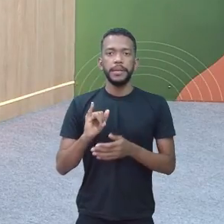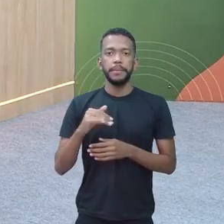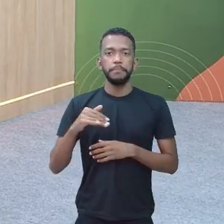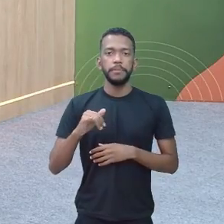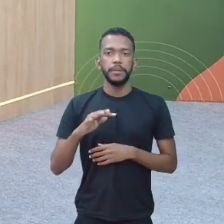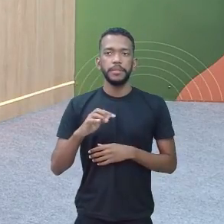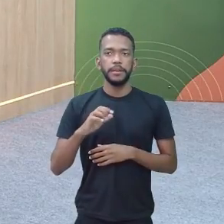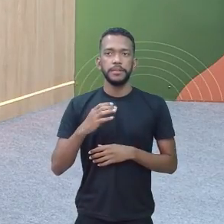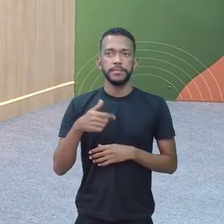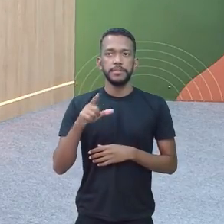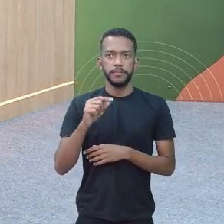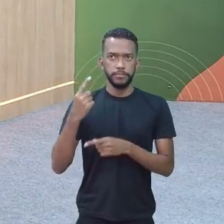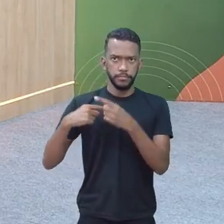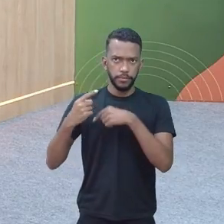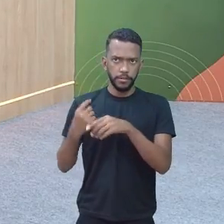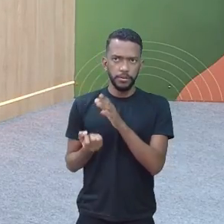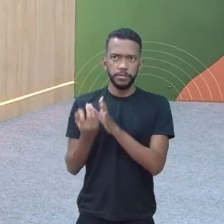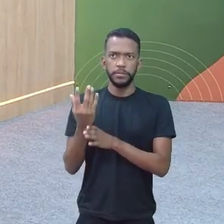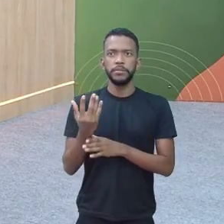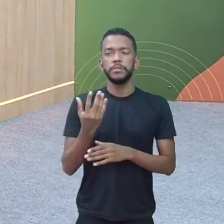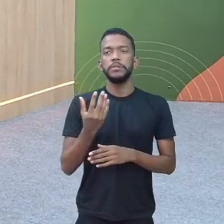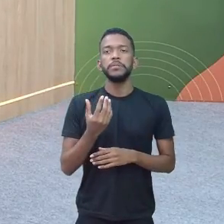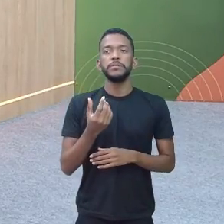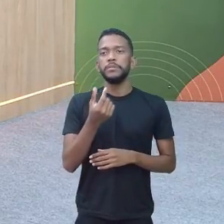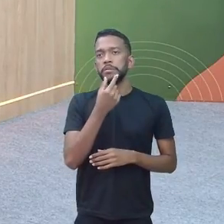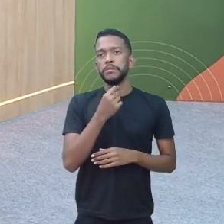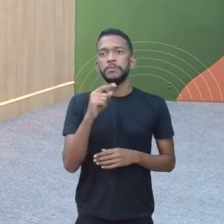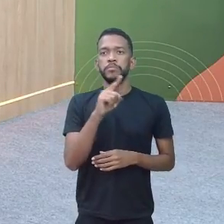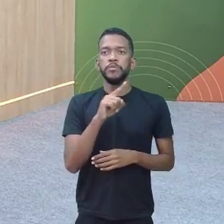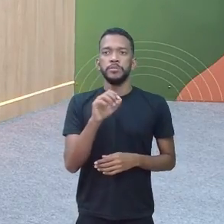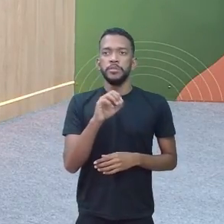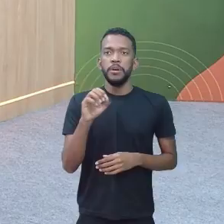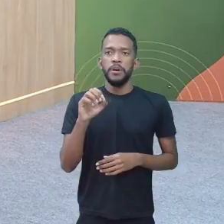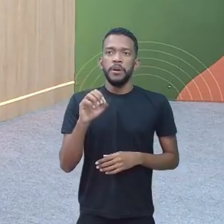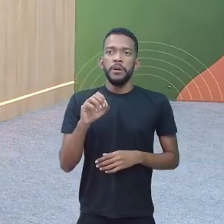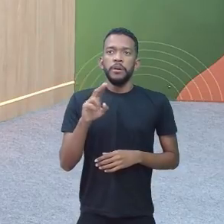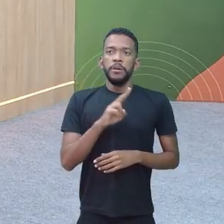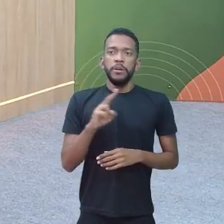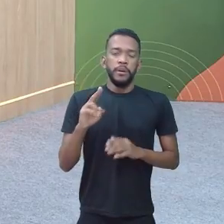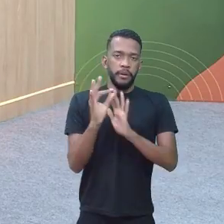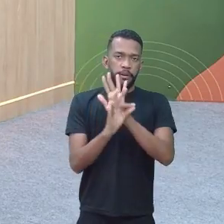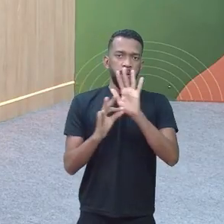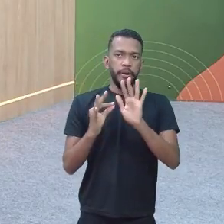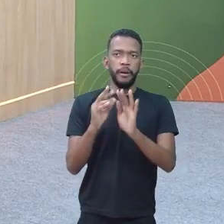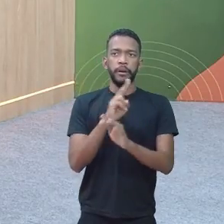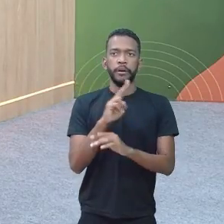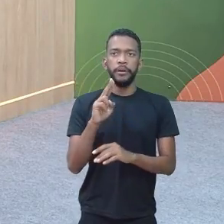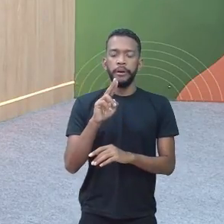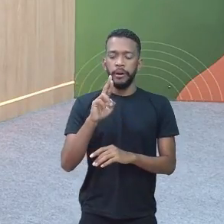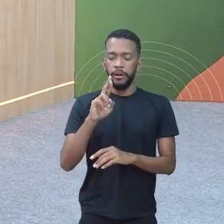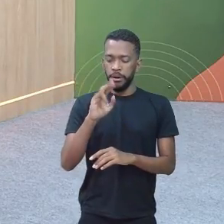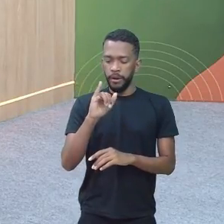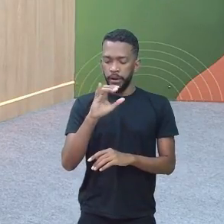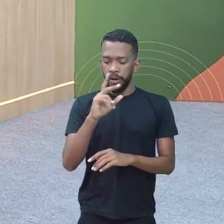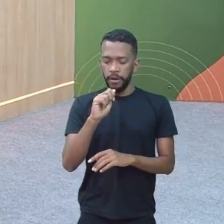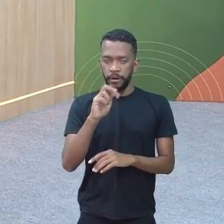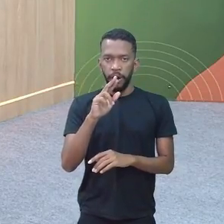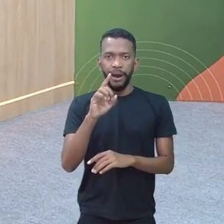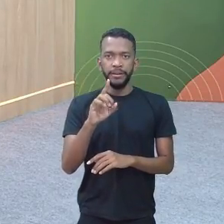criada, primeiramente, pelo zoólogo e biólogo e escritor Richard Dawkins,